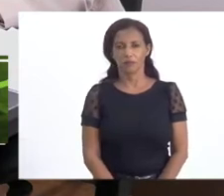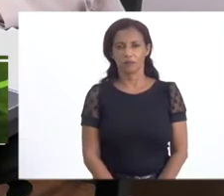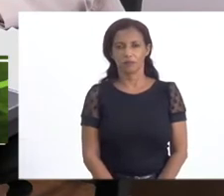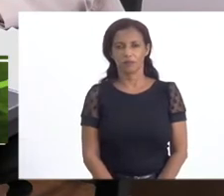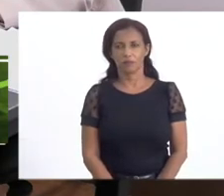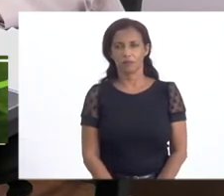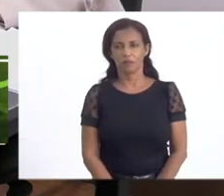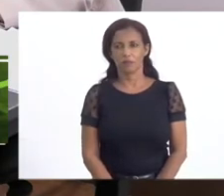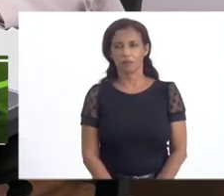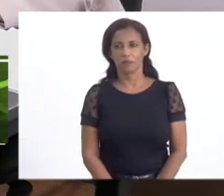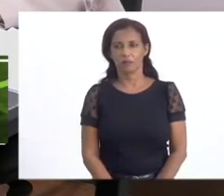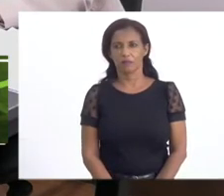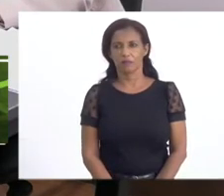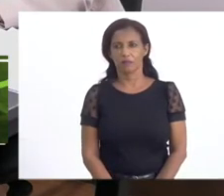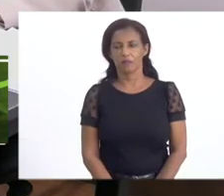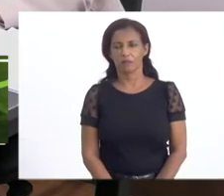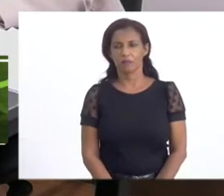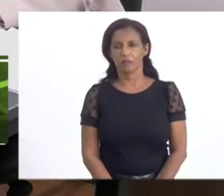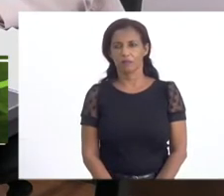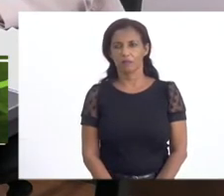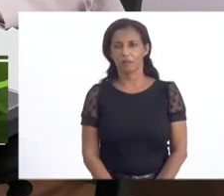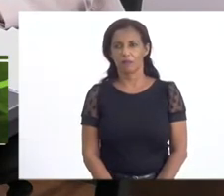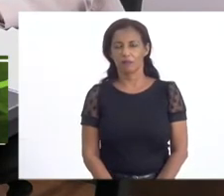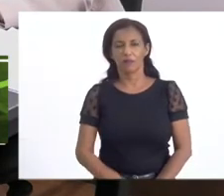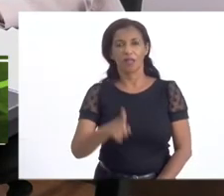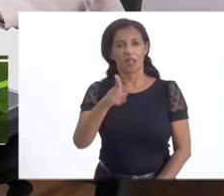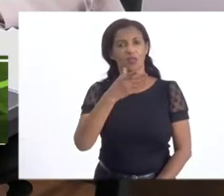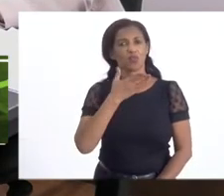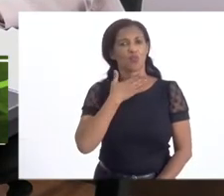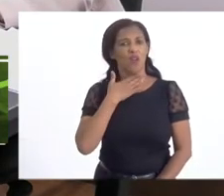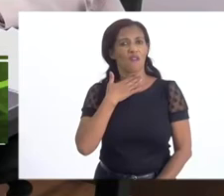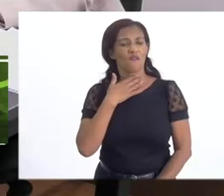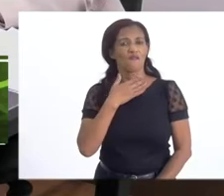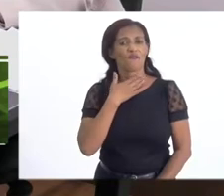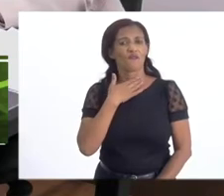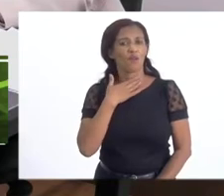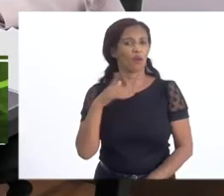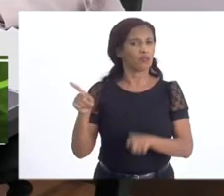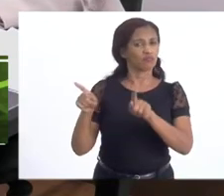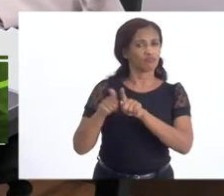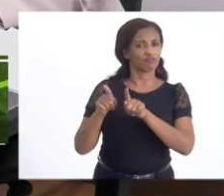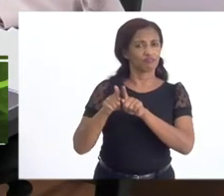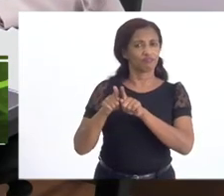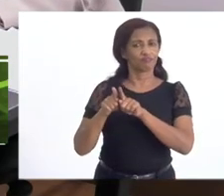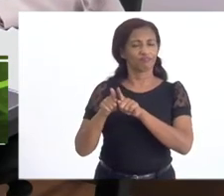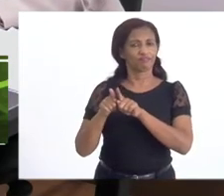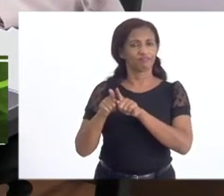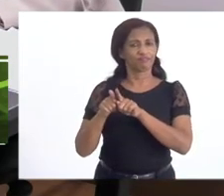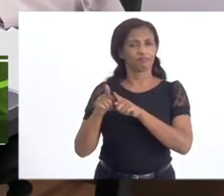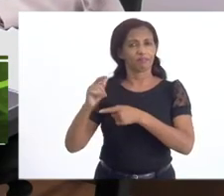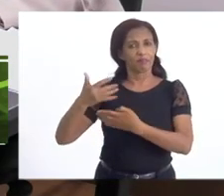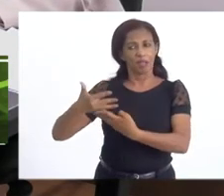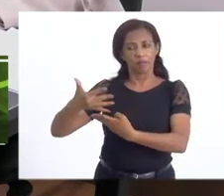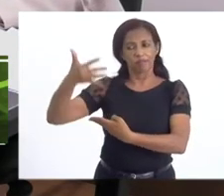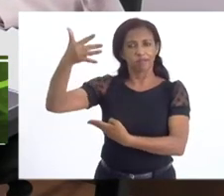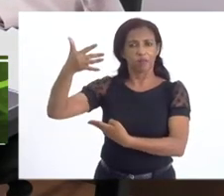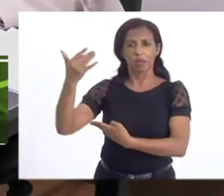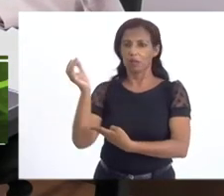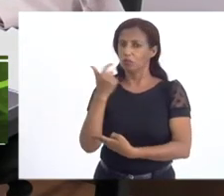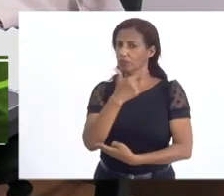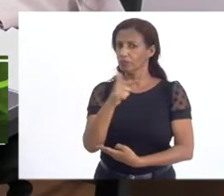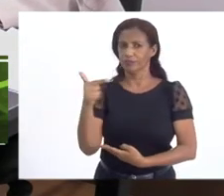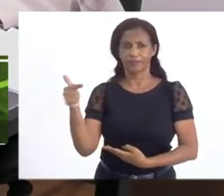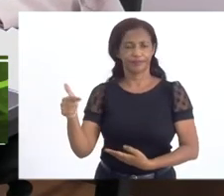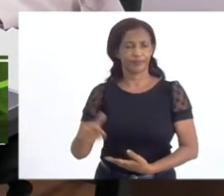Vocês estão com esse eco também ou? Também. A sua voz está saindo, mas vamos a apresentação tentar. não tá passando.